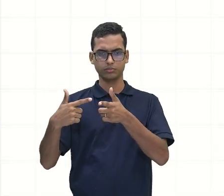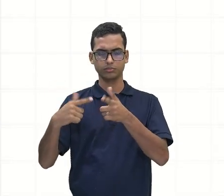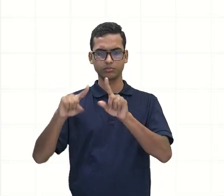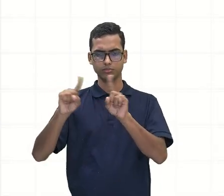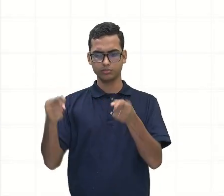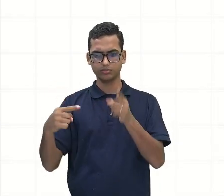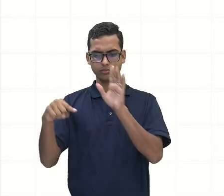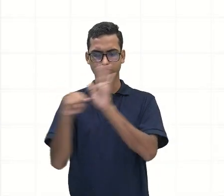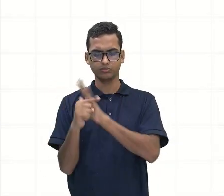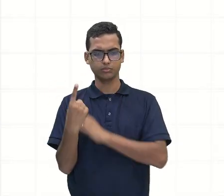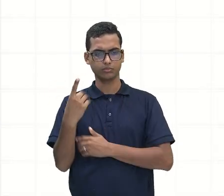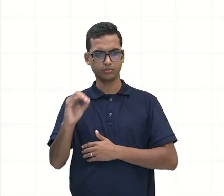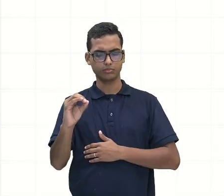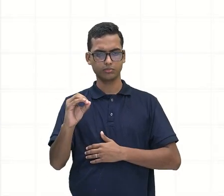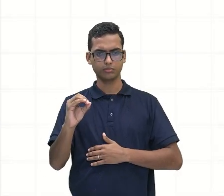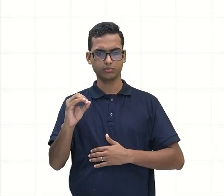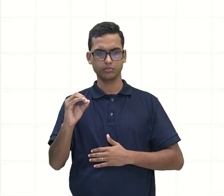por